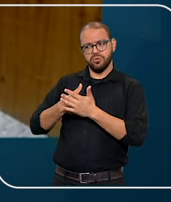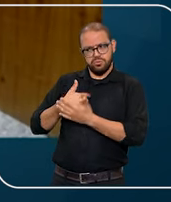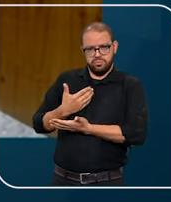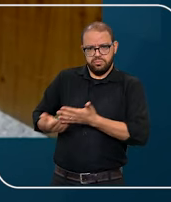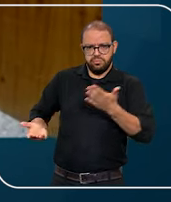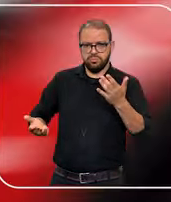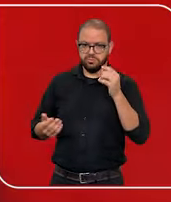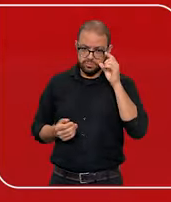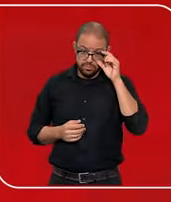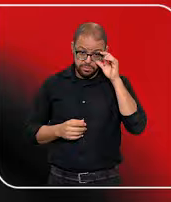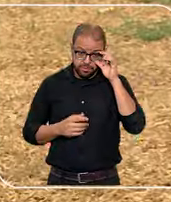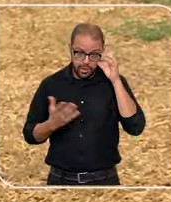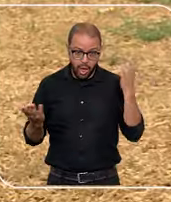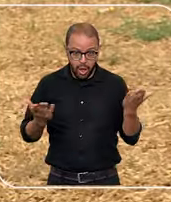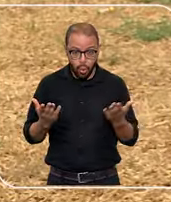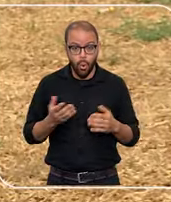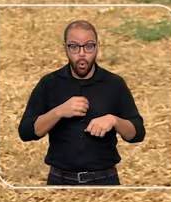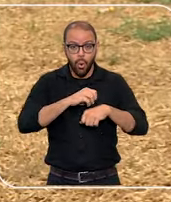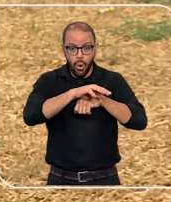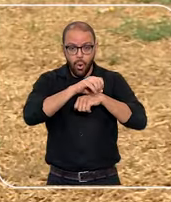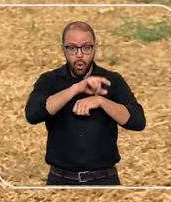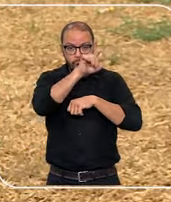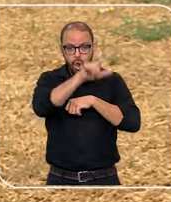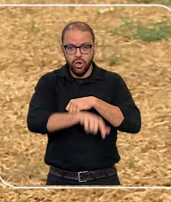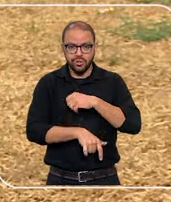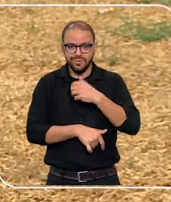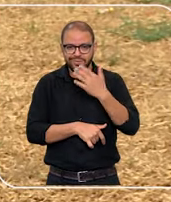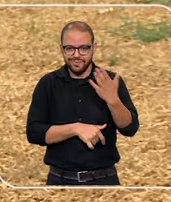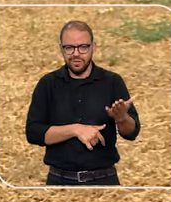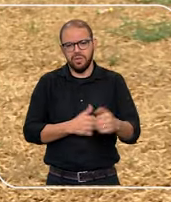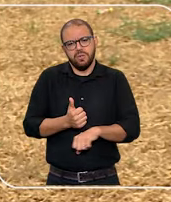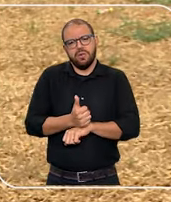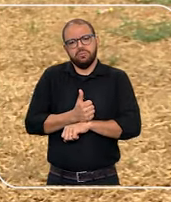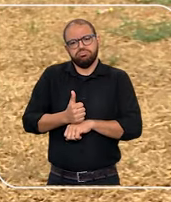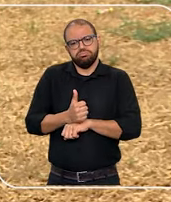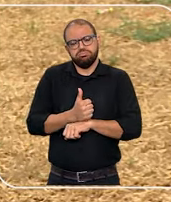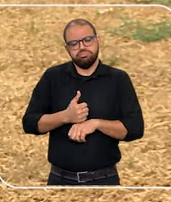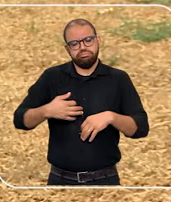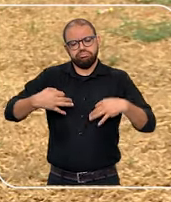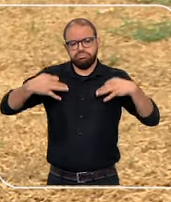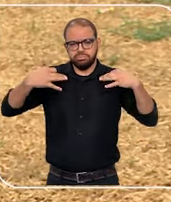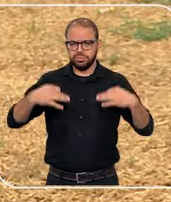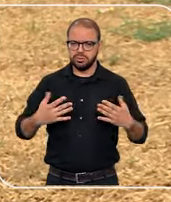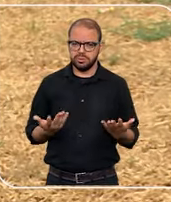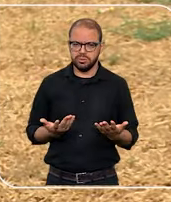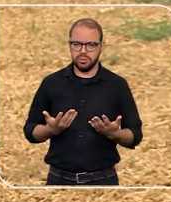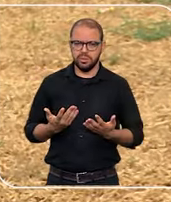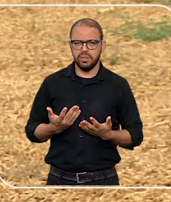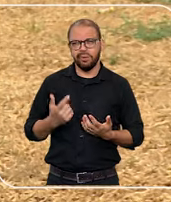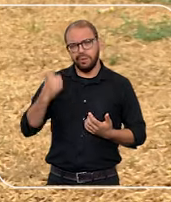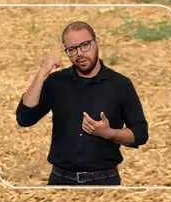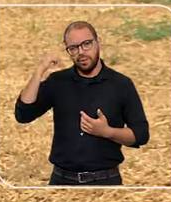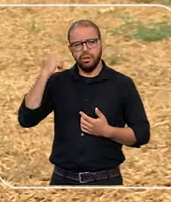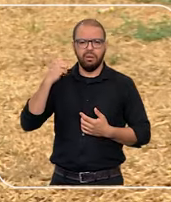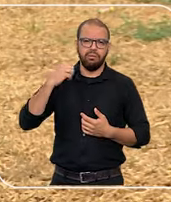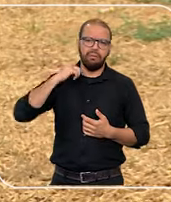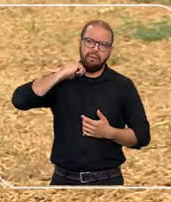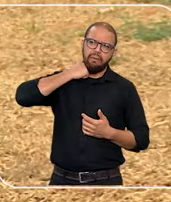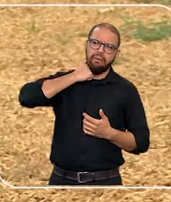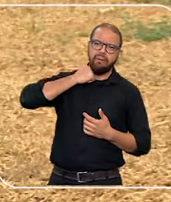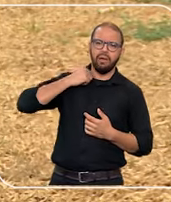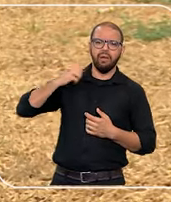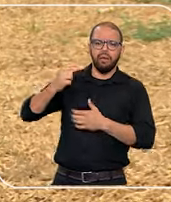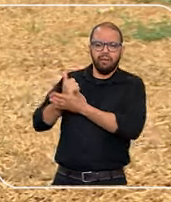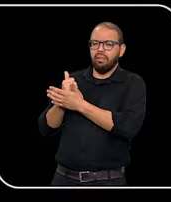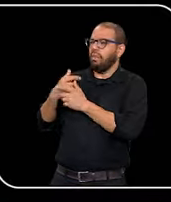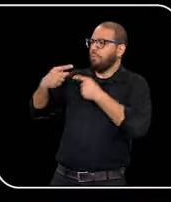decisão desfavorável. A gente orienta sempre o trabalhador, ele ser o mais profissional possível, não cair na pilha de discutir